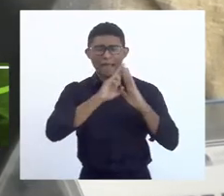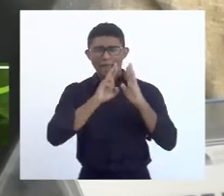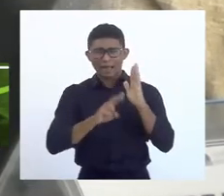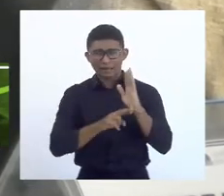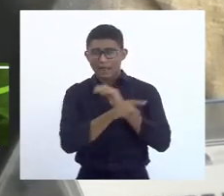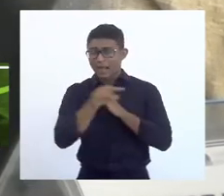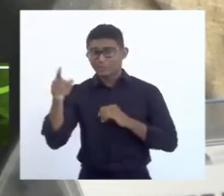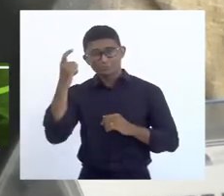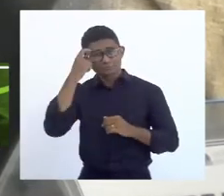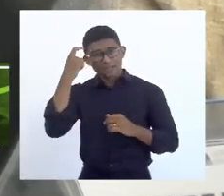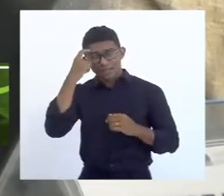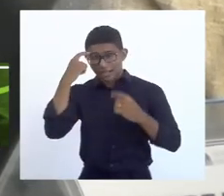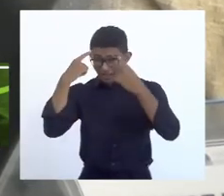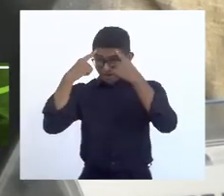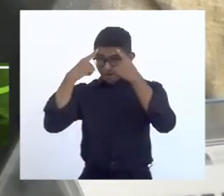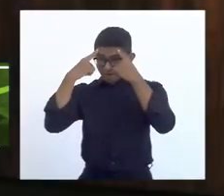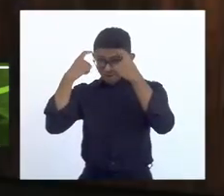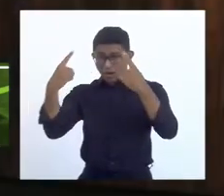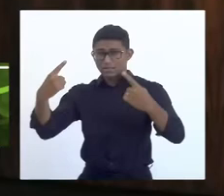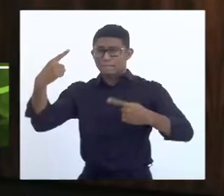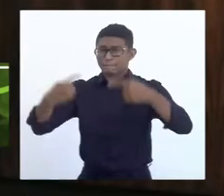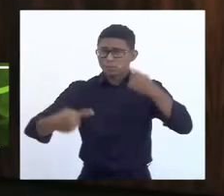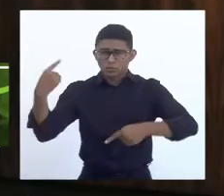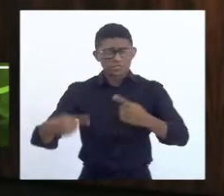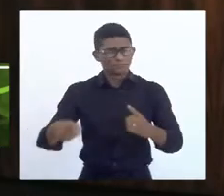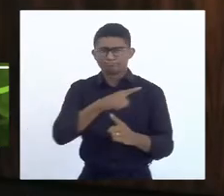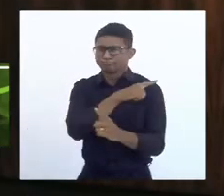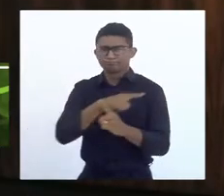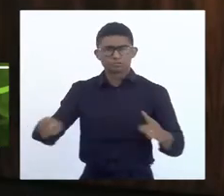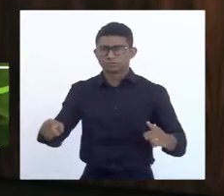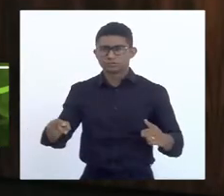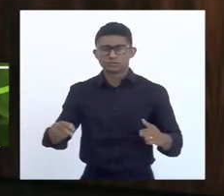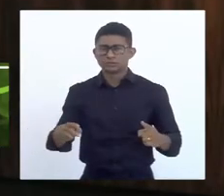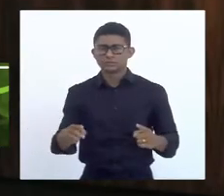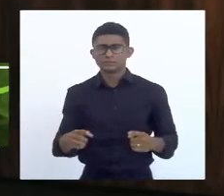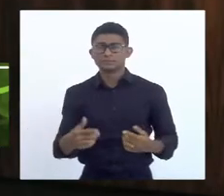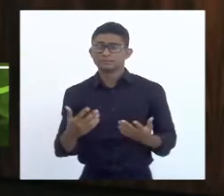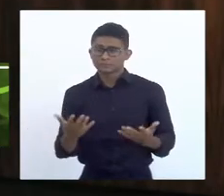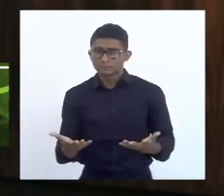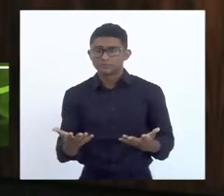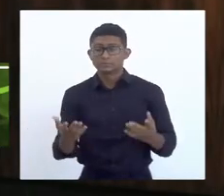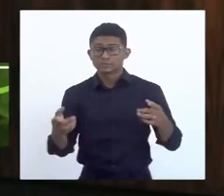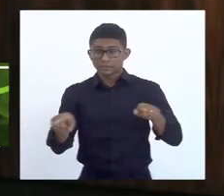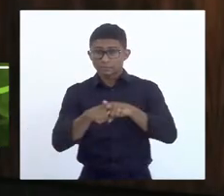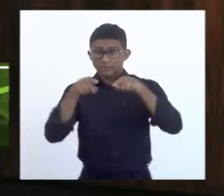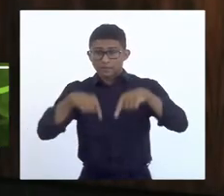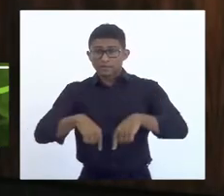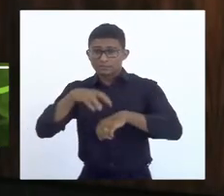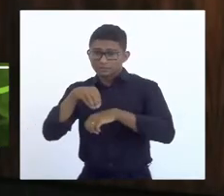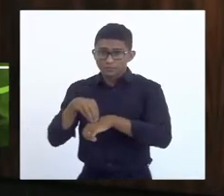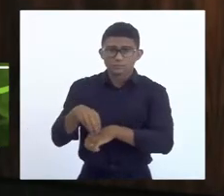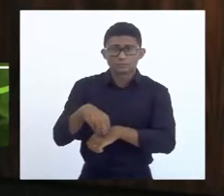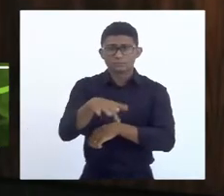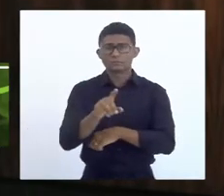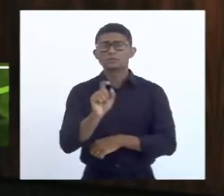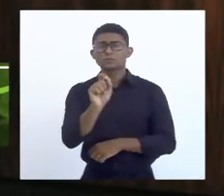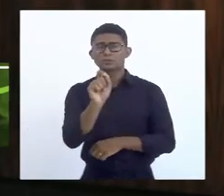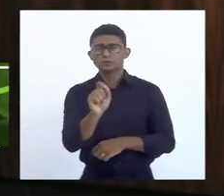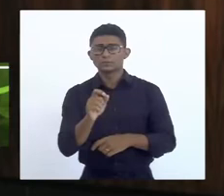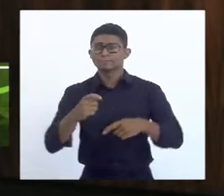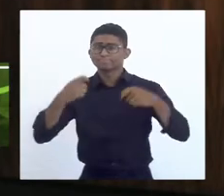se revejam. É urgente também, e aqui nós fazemos essa recomendação, que sejam criadas